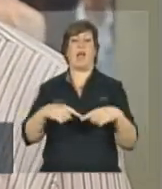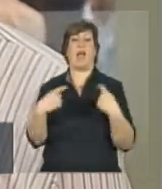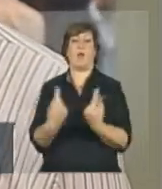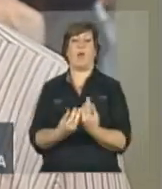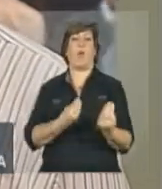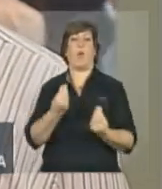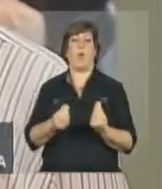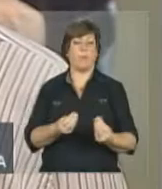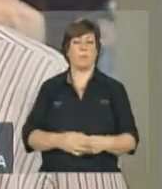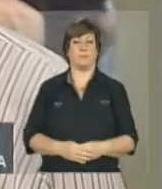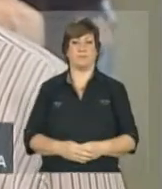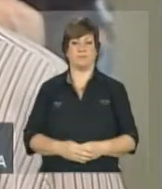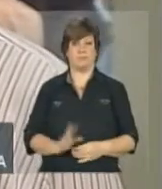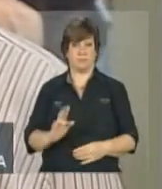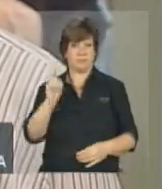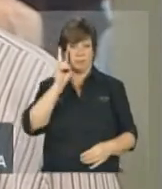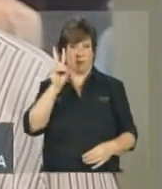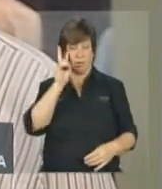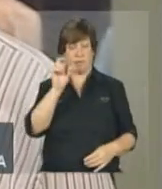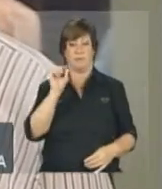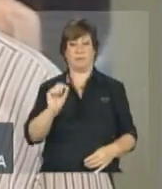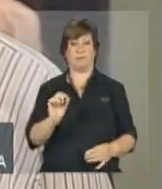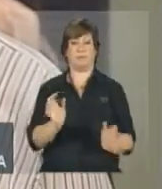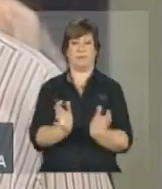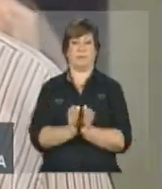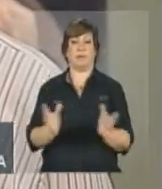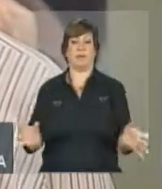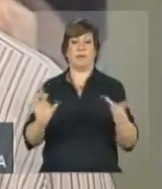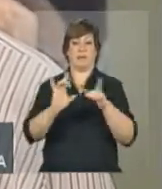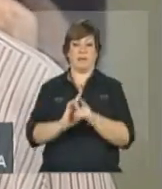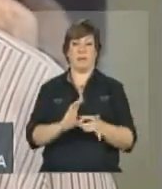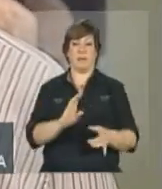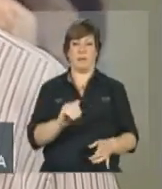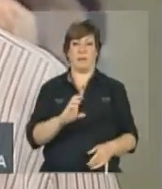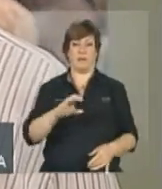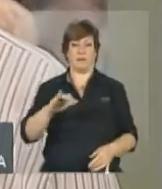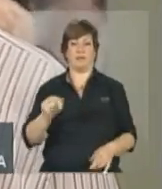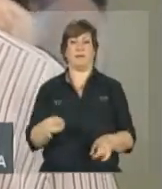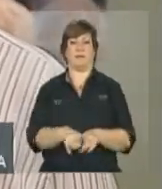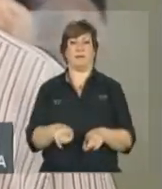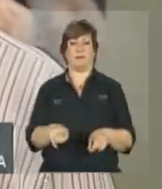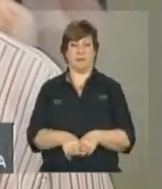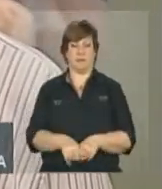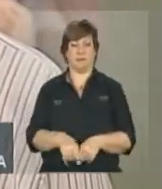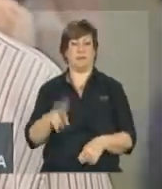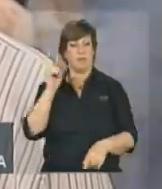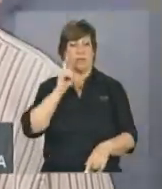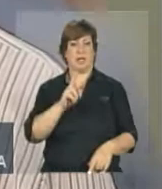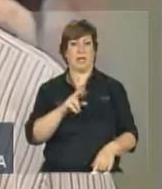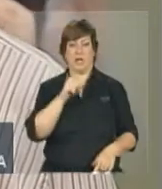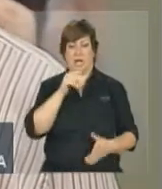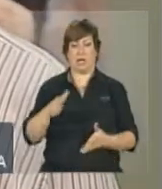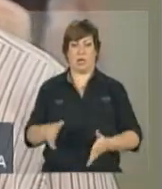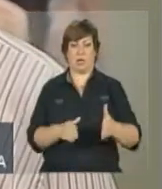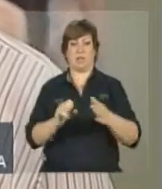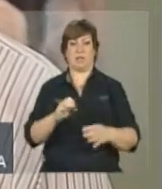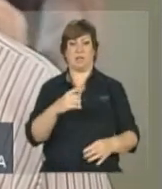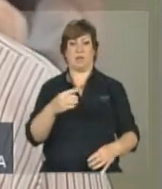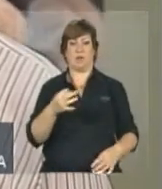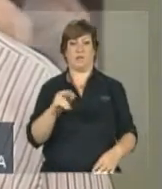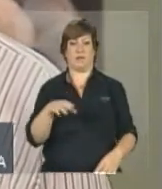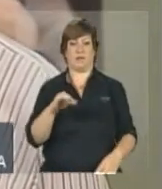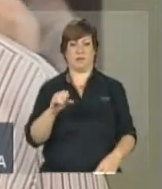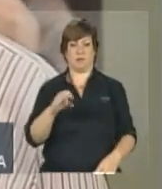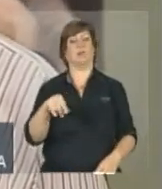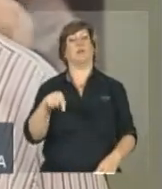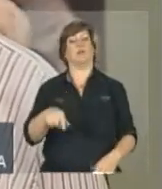auditório? Então, no caso da integração de bacias, né, das obras dos eixos de integração de bacias do Rio São Francisco, felizmente a